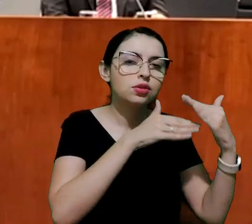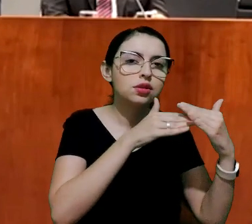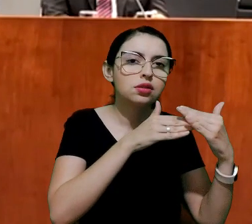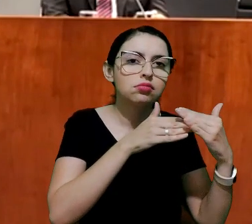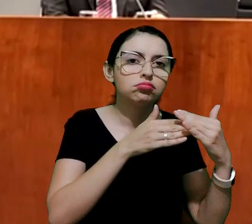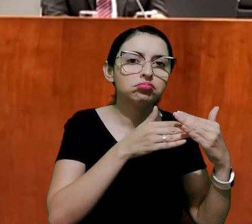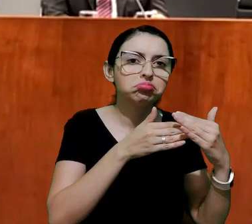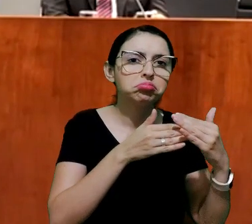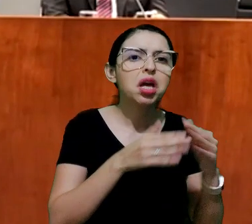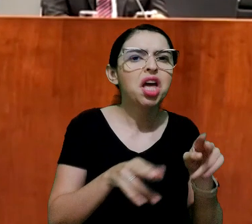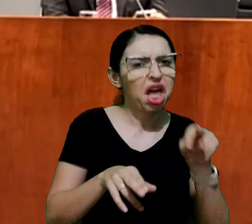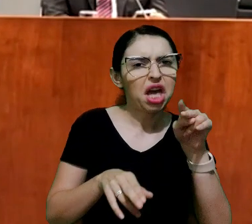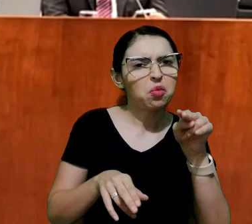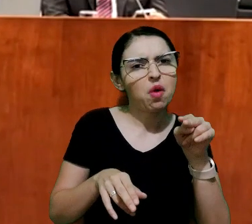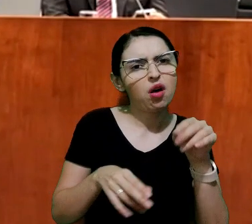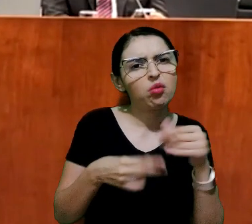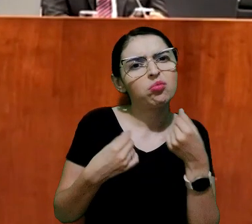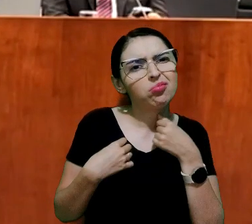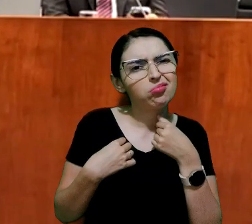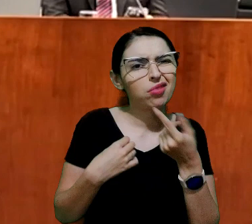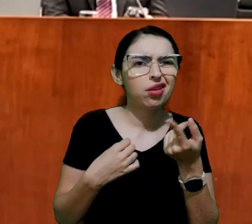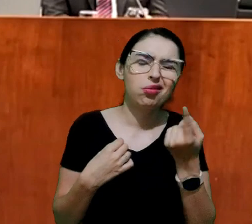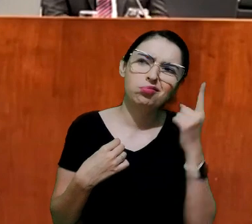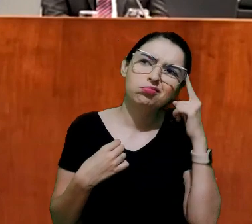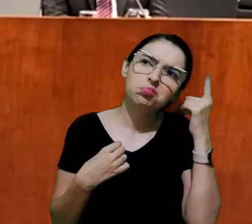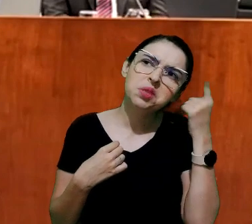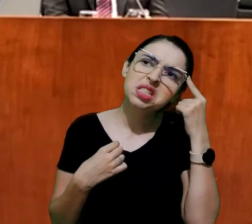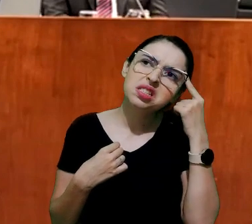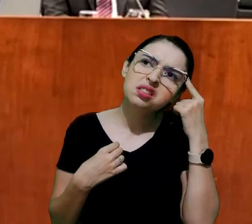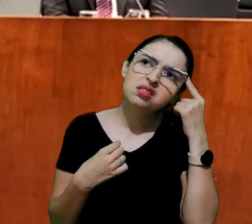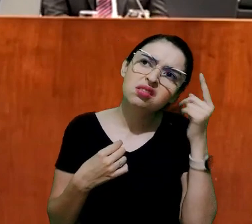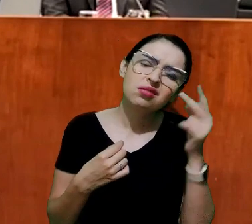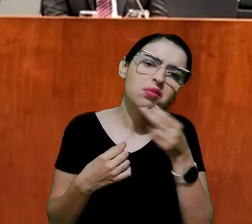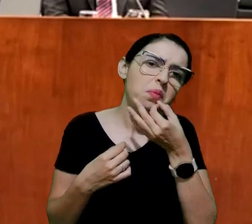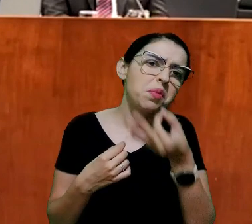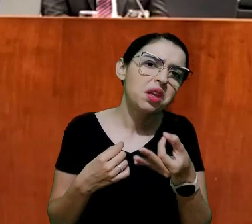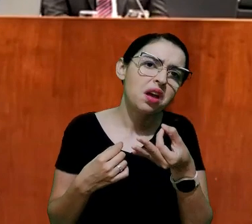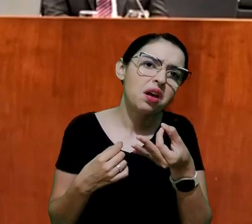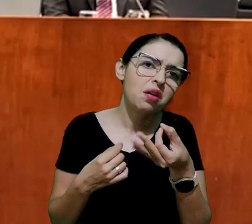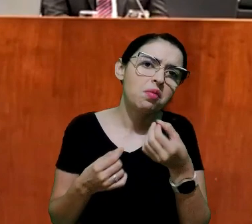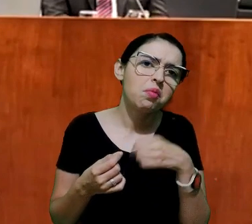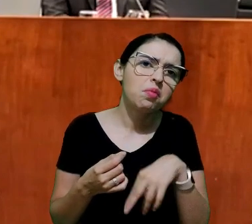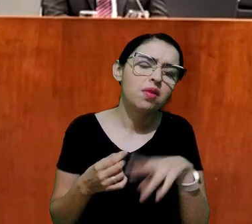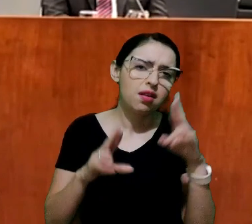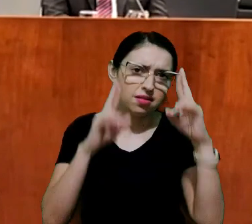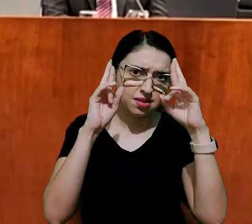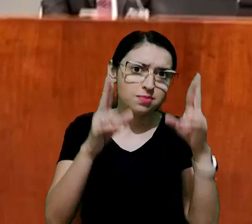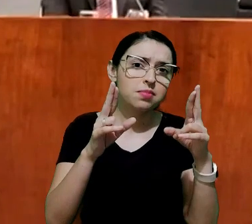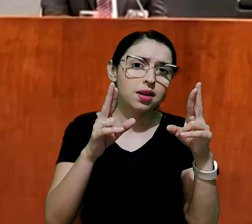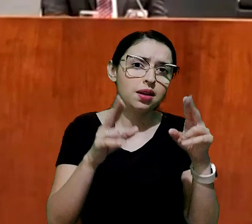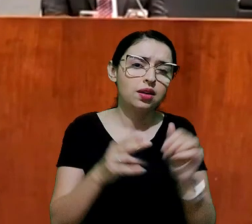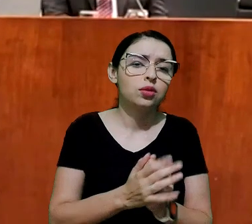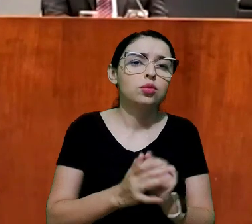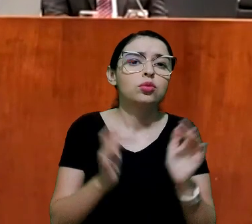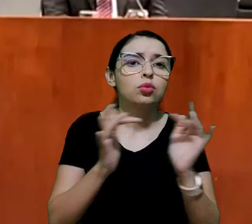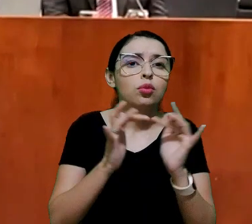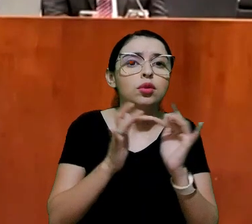efeito. Então, eu sempre me questionei sobre união estável, respeitá-la como tal, perfeito. Agora, quando